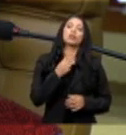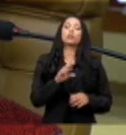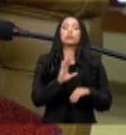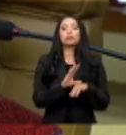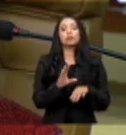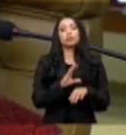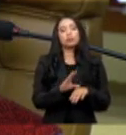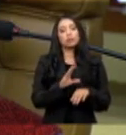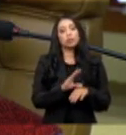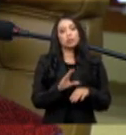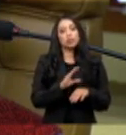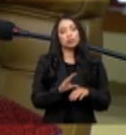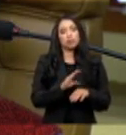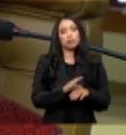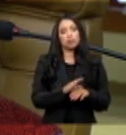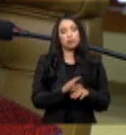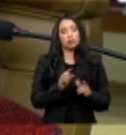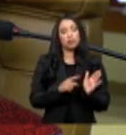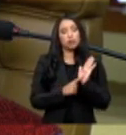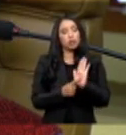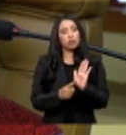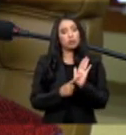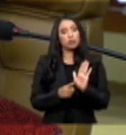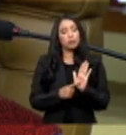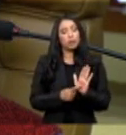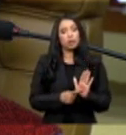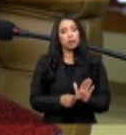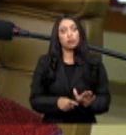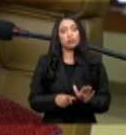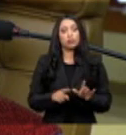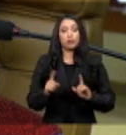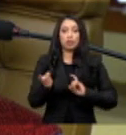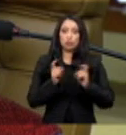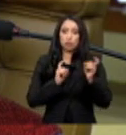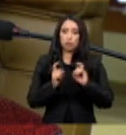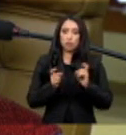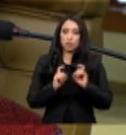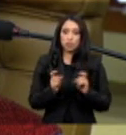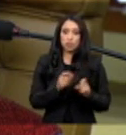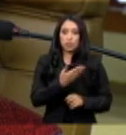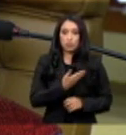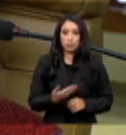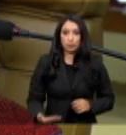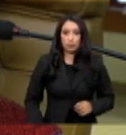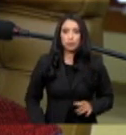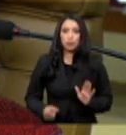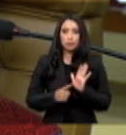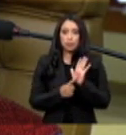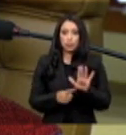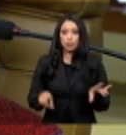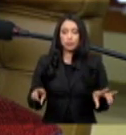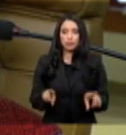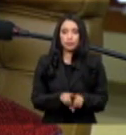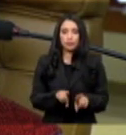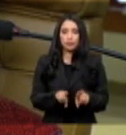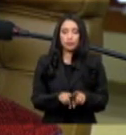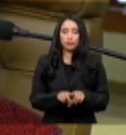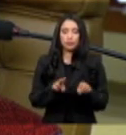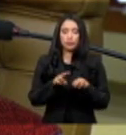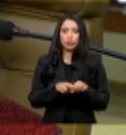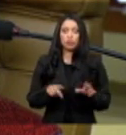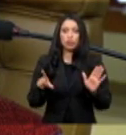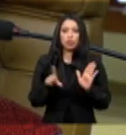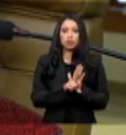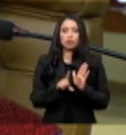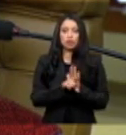constitucionais que norteiam a administração pública. Fecho aspas. Argumenta ainda que, aspas, com o advento da Lei de Conversão